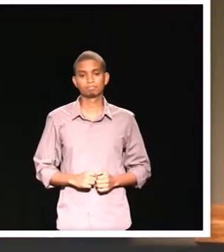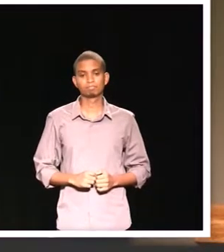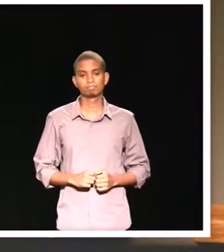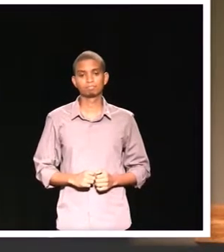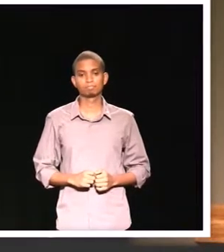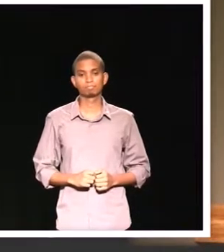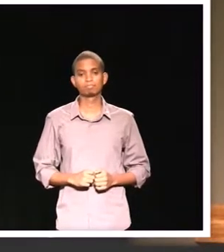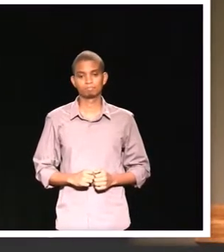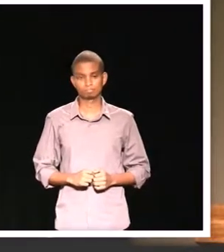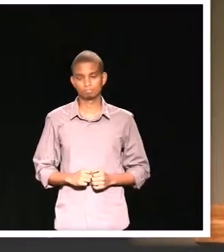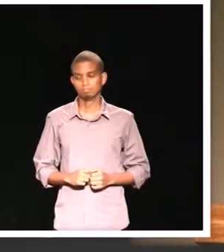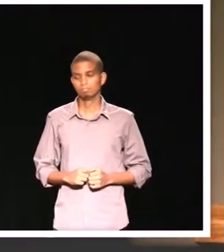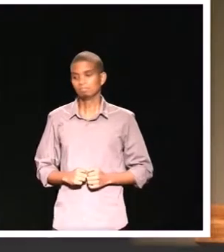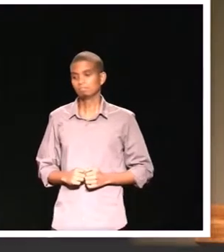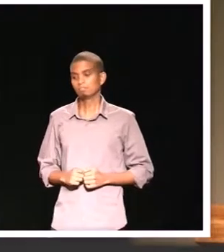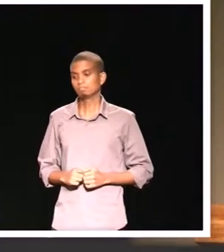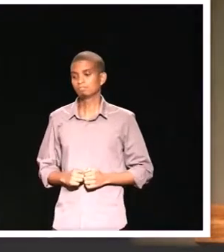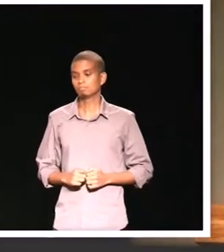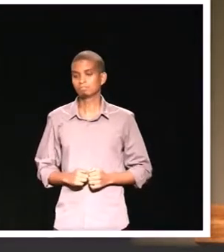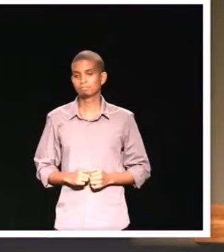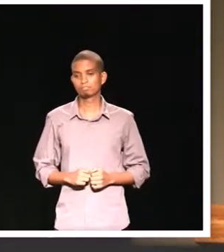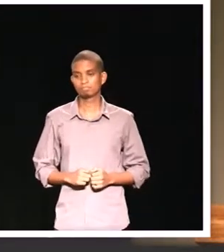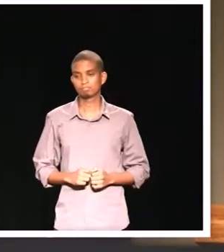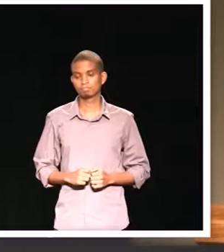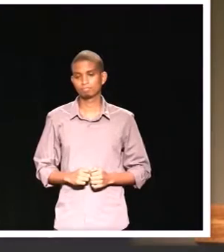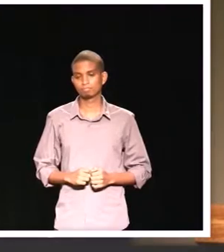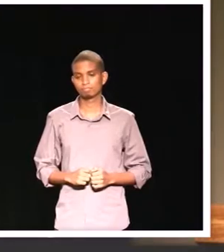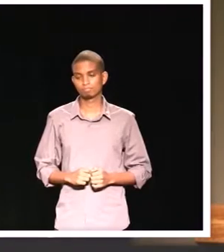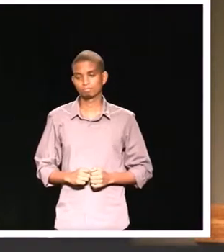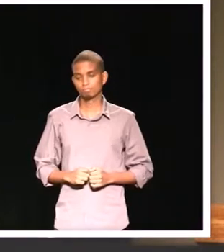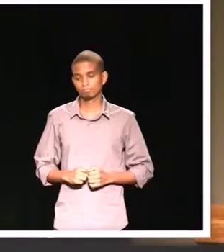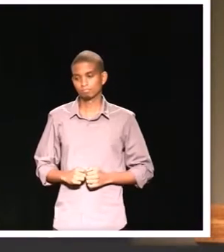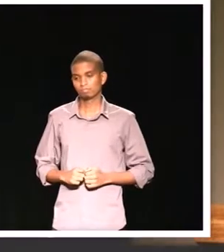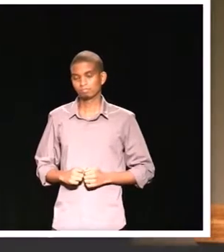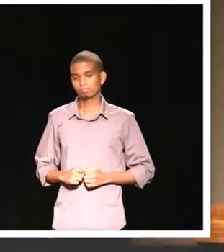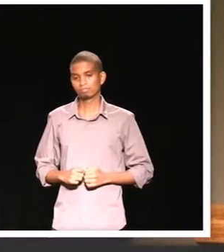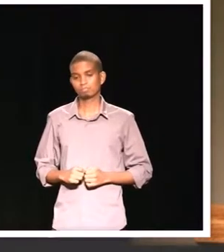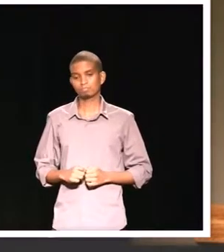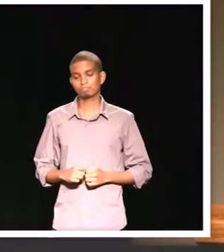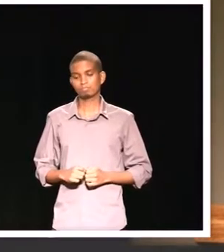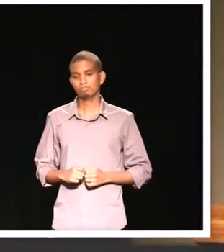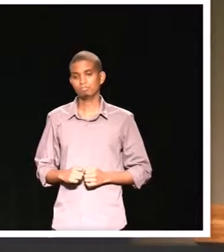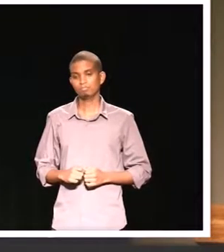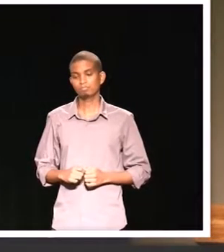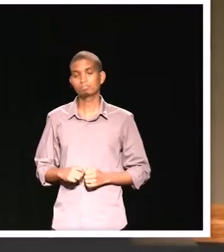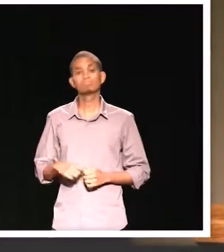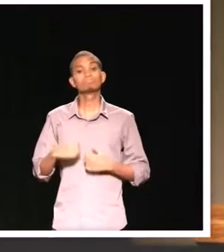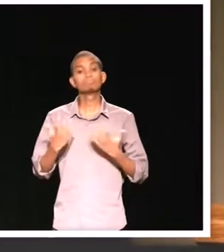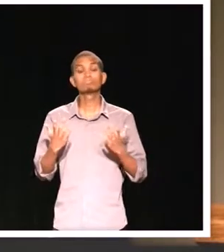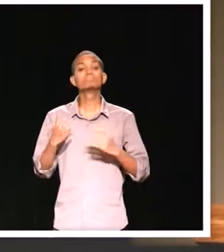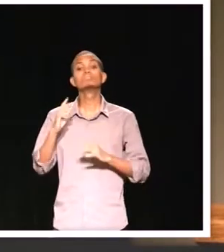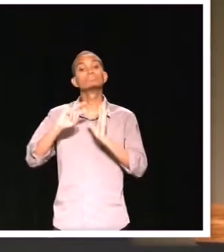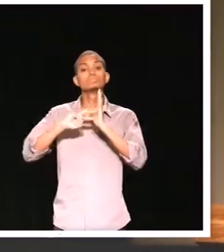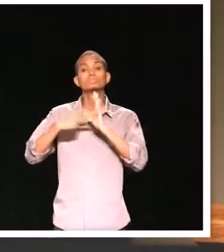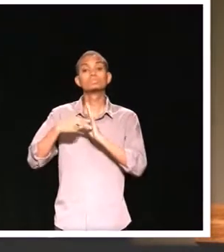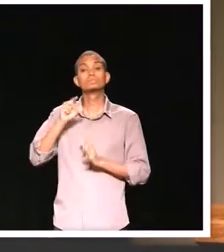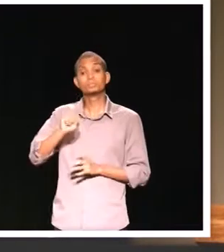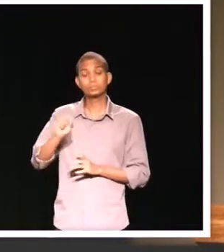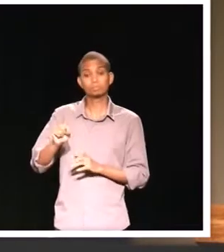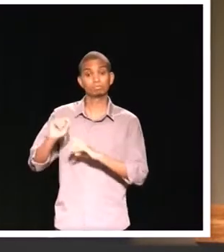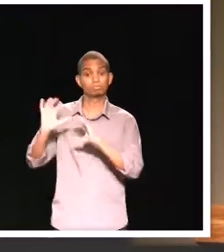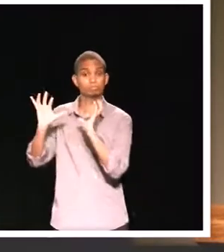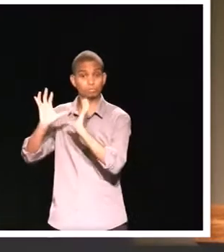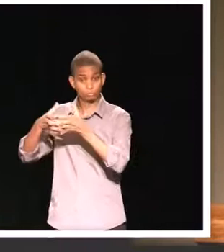Os entes humanos são natura eloquens, quer dizer, seres